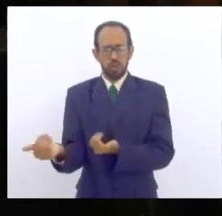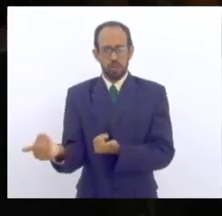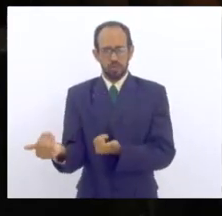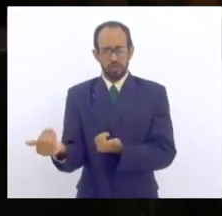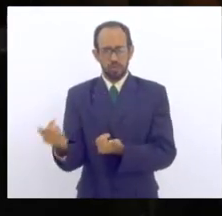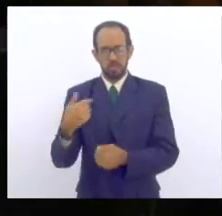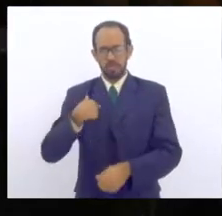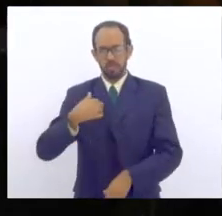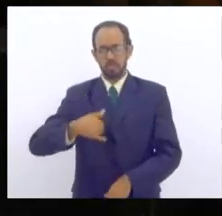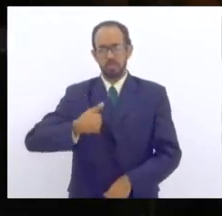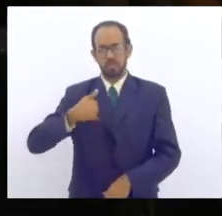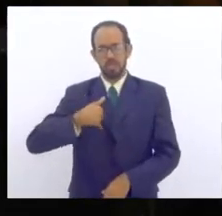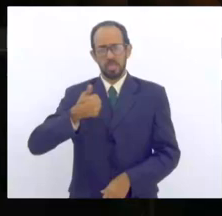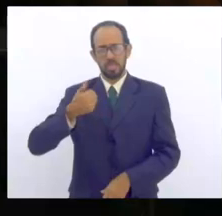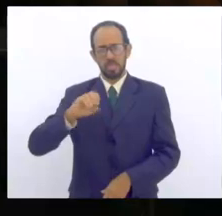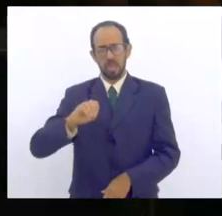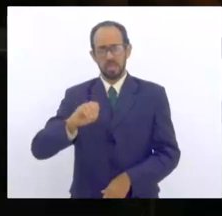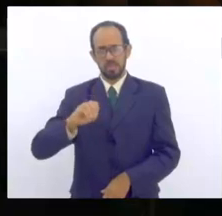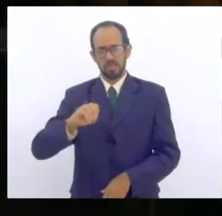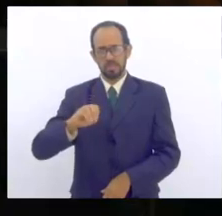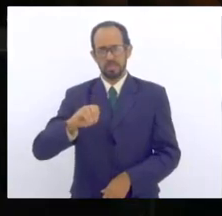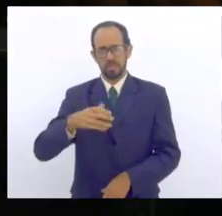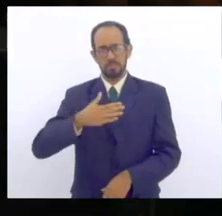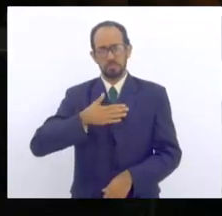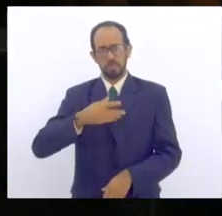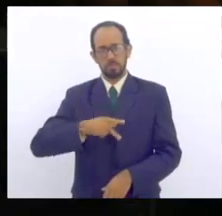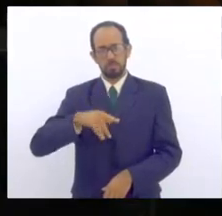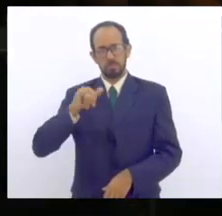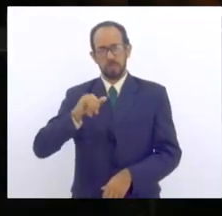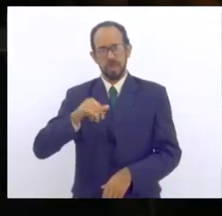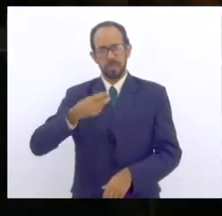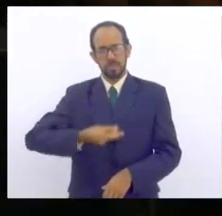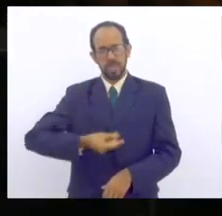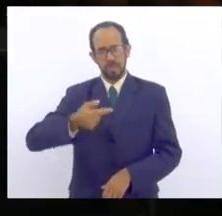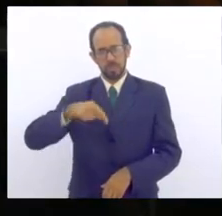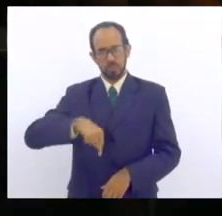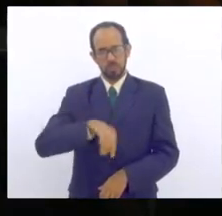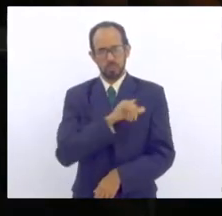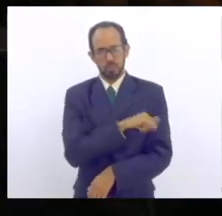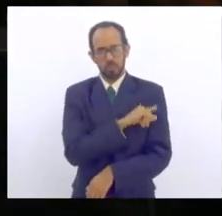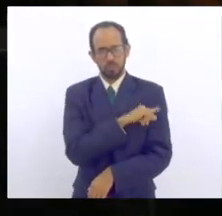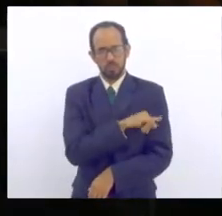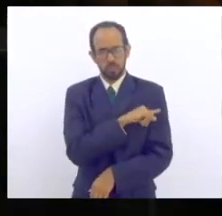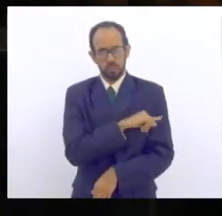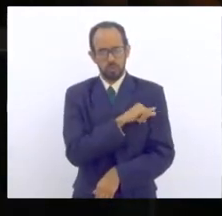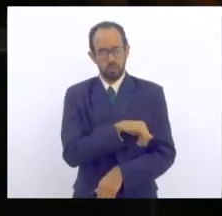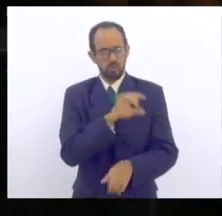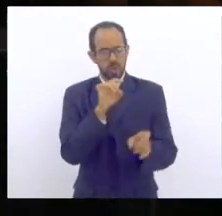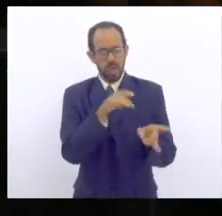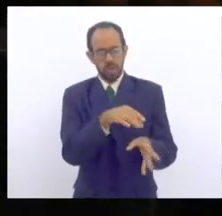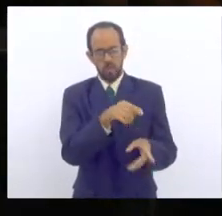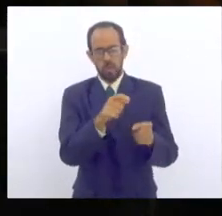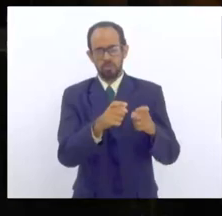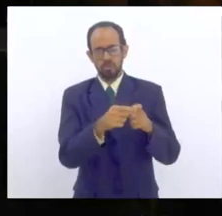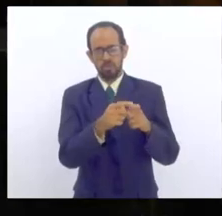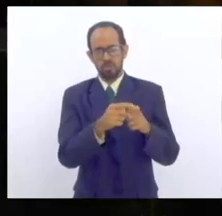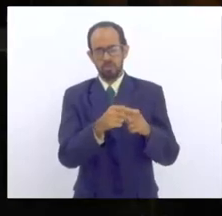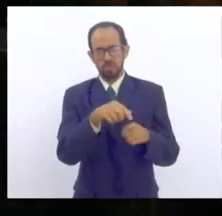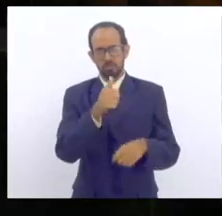tinha 10 anos de idade e o meu pai saiu daqui do Rio de Janeiro largou a medicina e